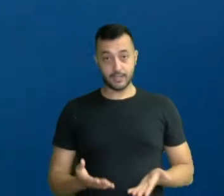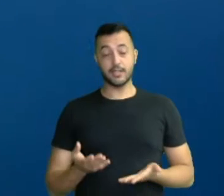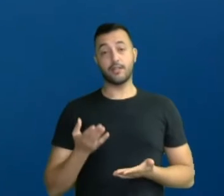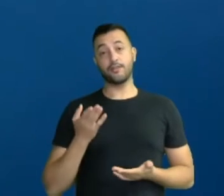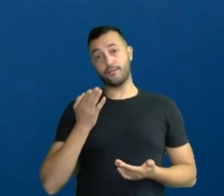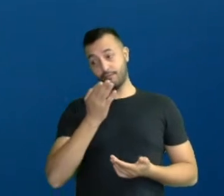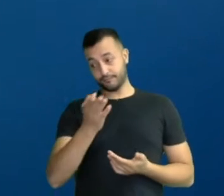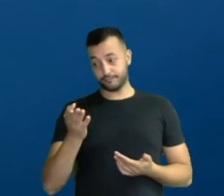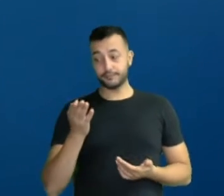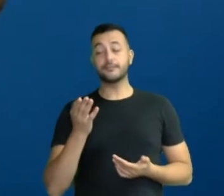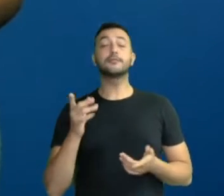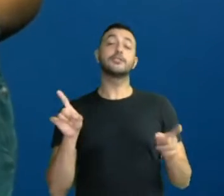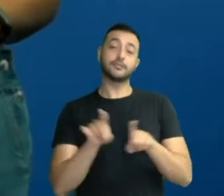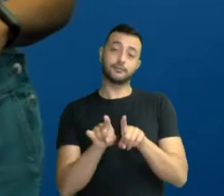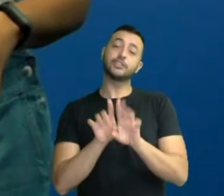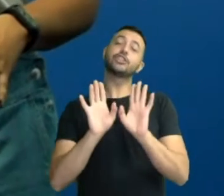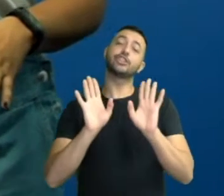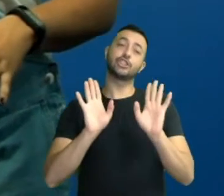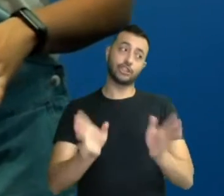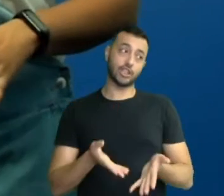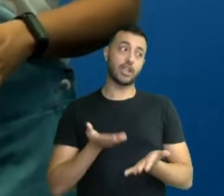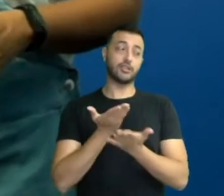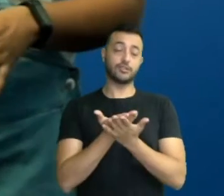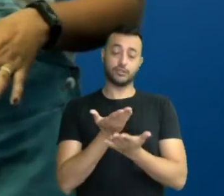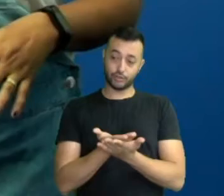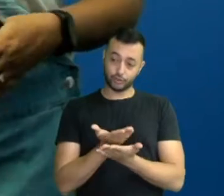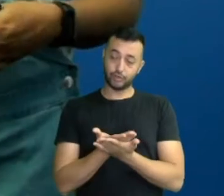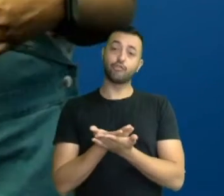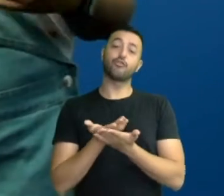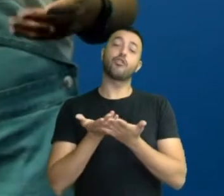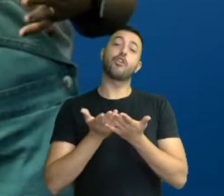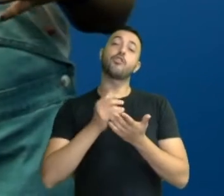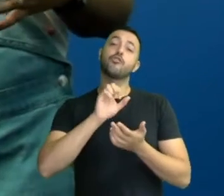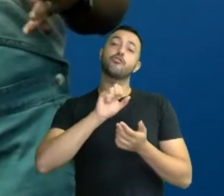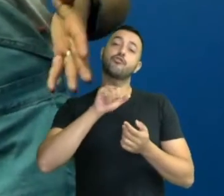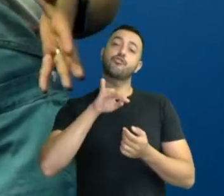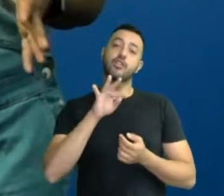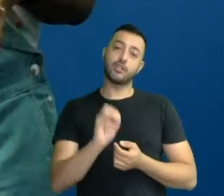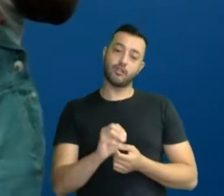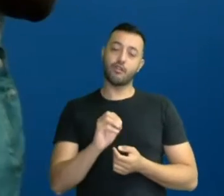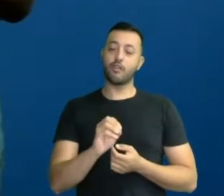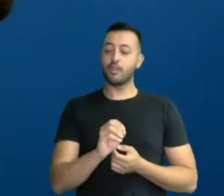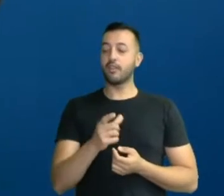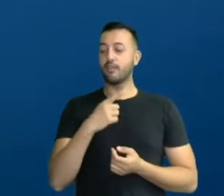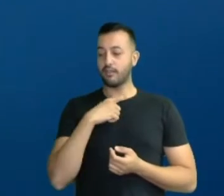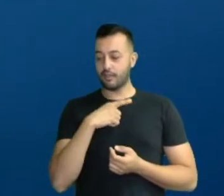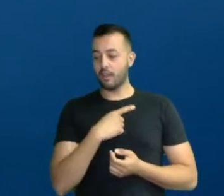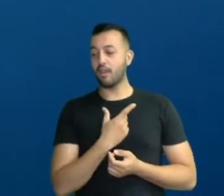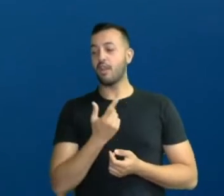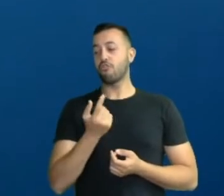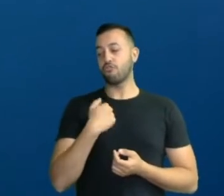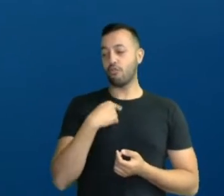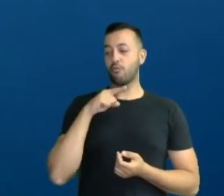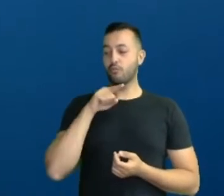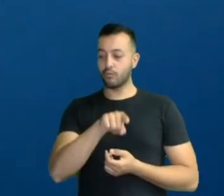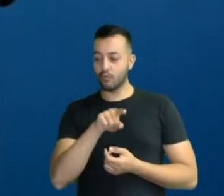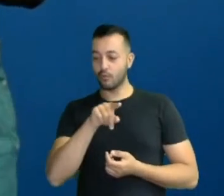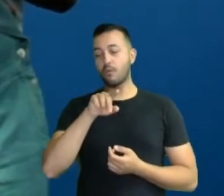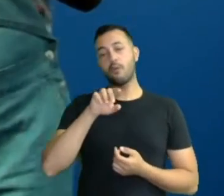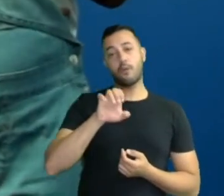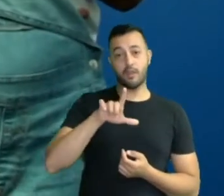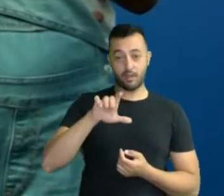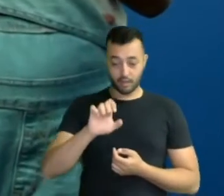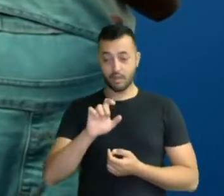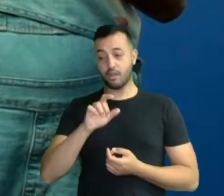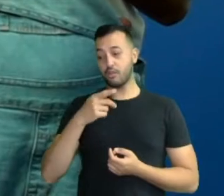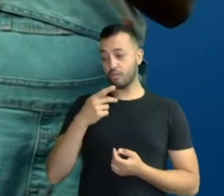vocês, né, a gente também já estudou os pronomes sujeitos em espanhol, que é yo, tú, él, nosotros, vosotros. Então, para